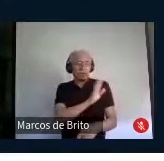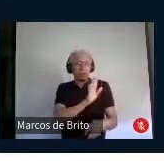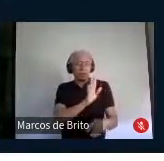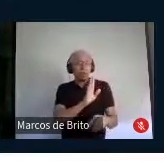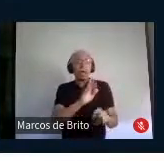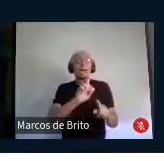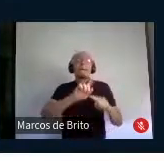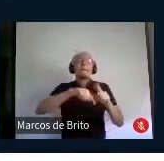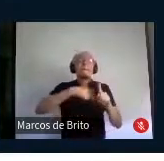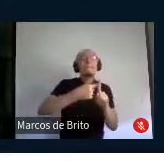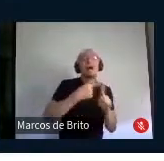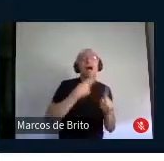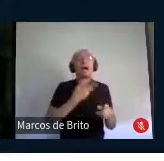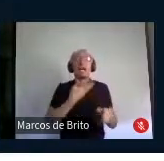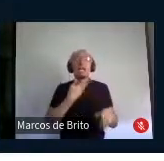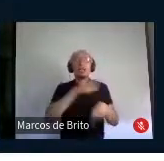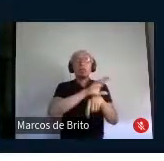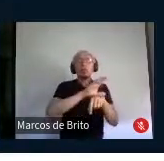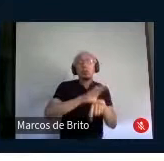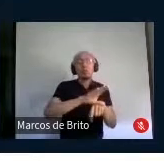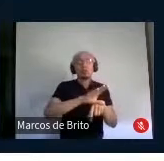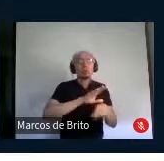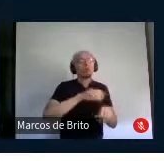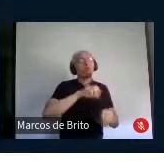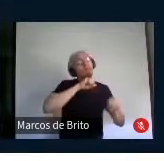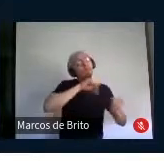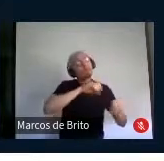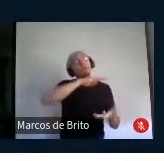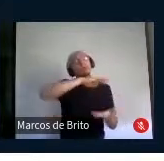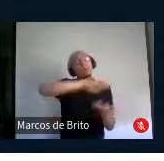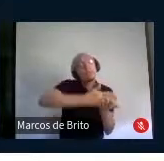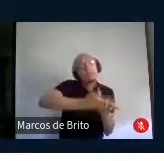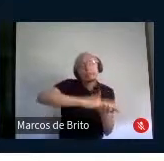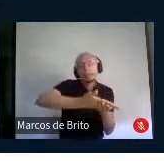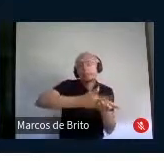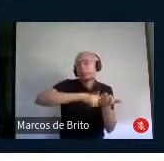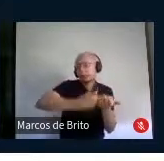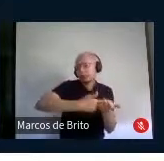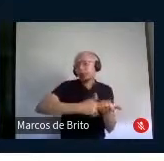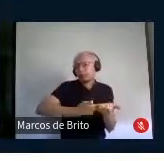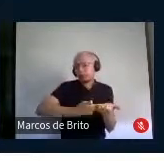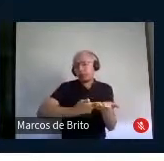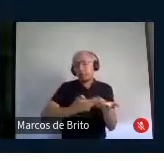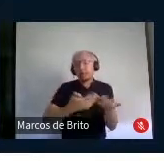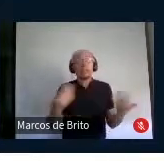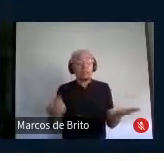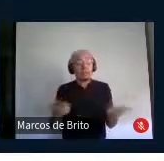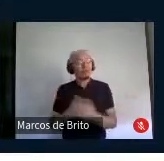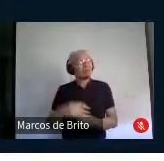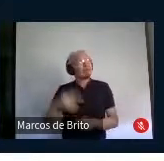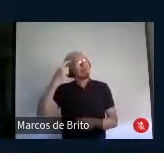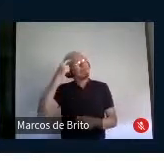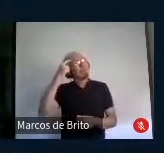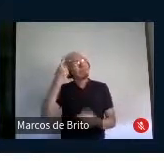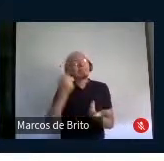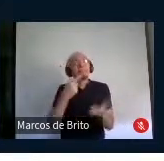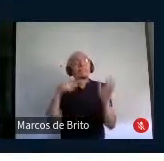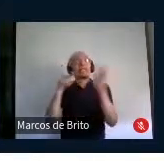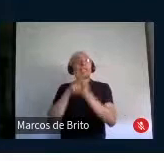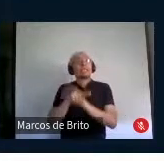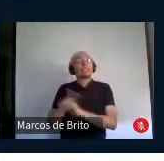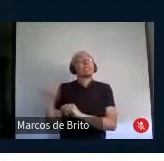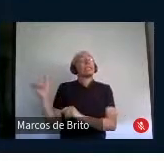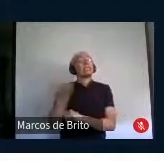formação continuada em tradução e interpretação de língua de sinais. Dito isso, consideramos importante investigar e